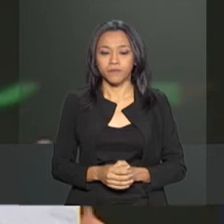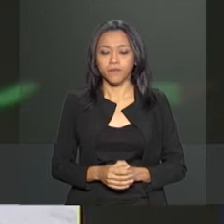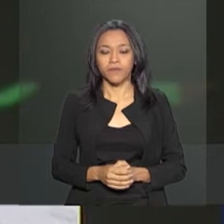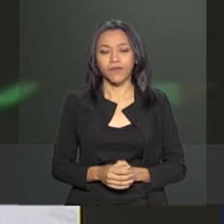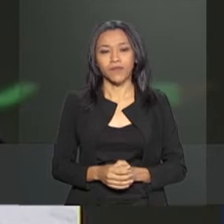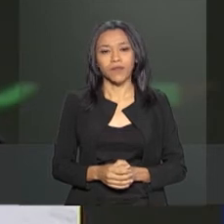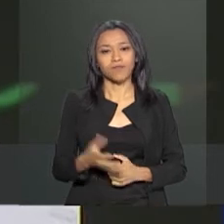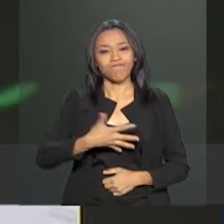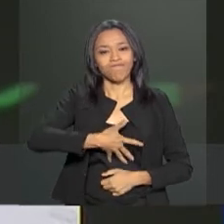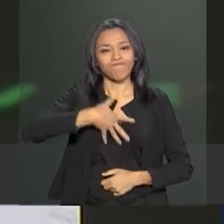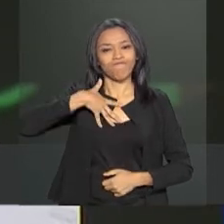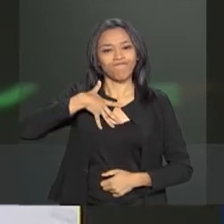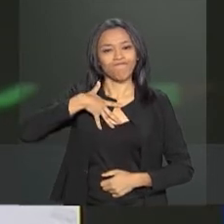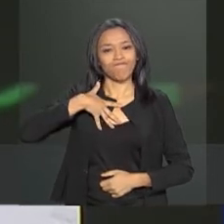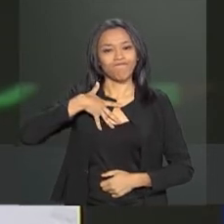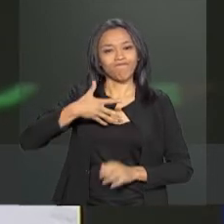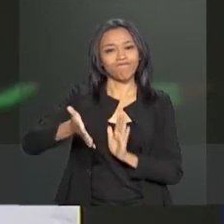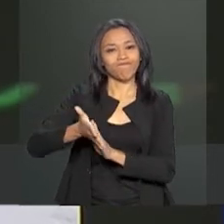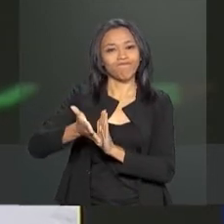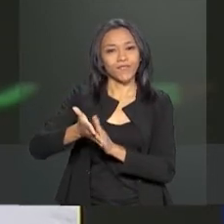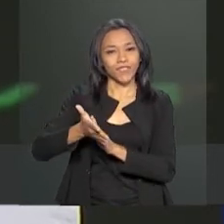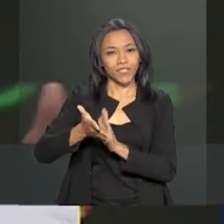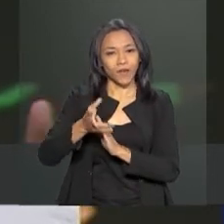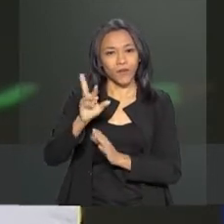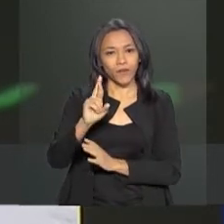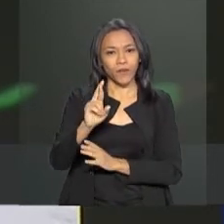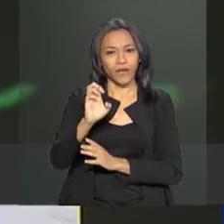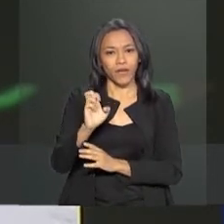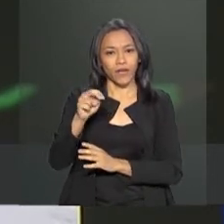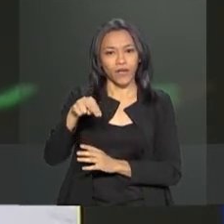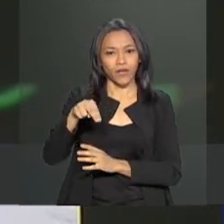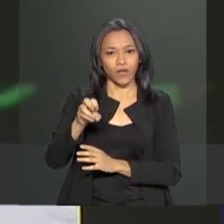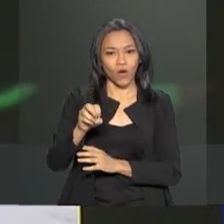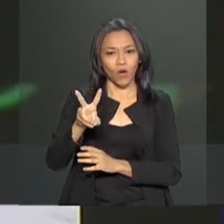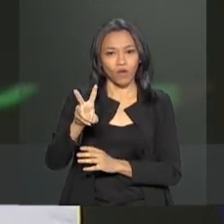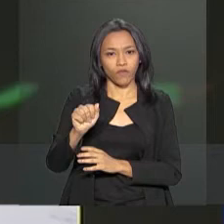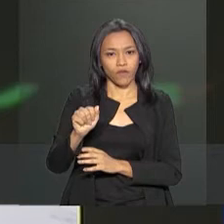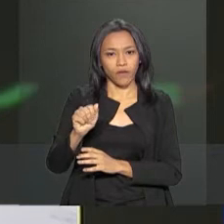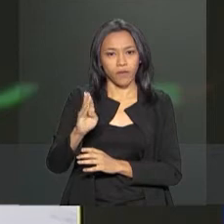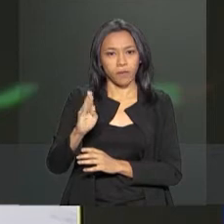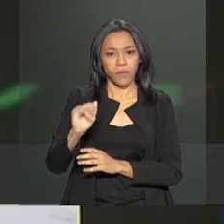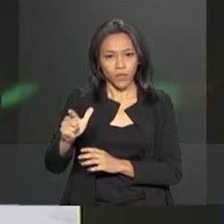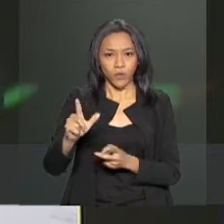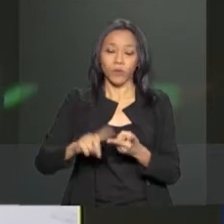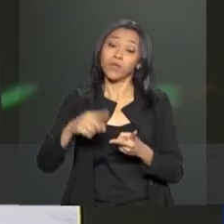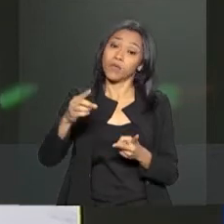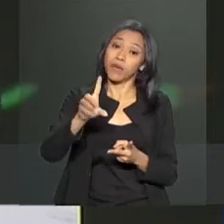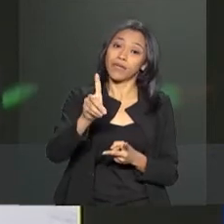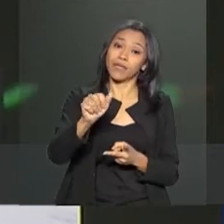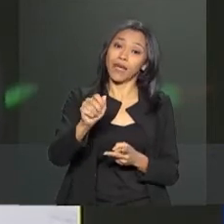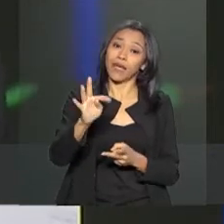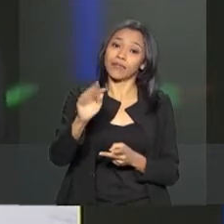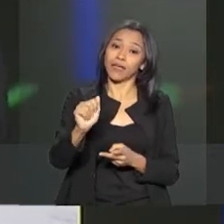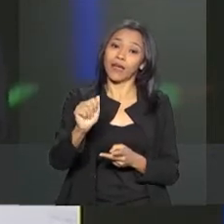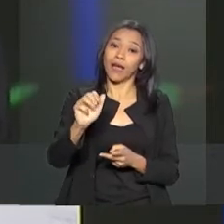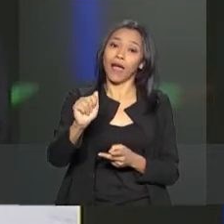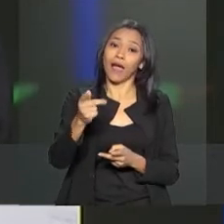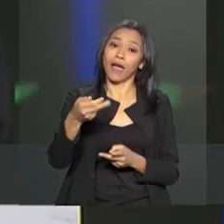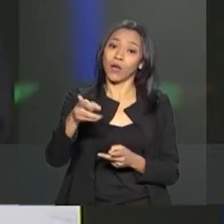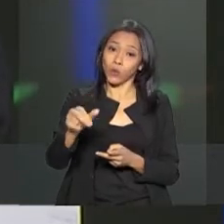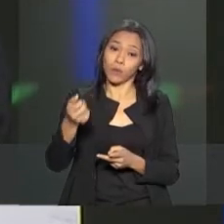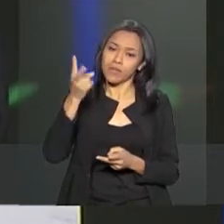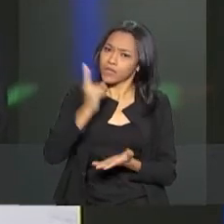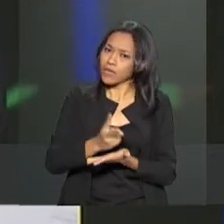prestigiar o Renovabio, é prestigiar o Data Agro, mas é preciso repeti-la a todo momento, como vocês